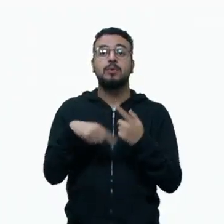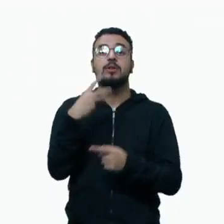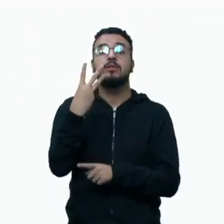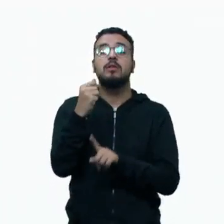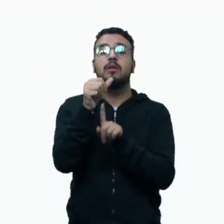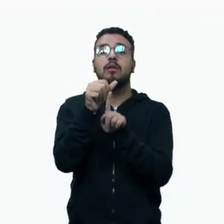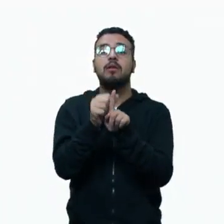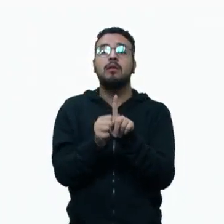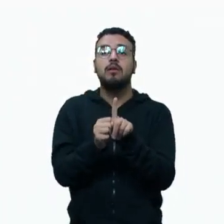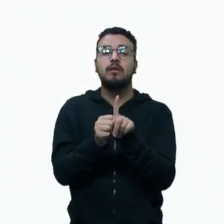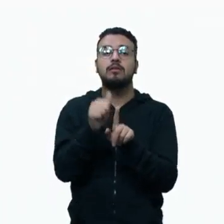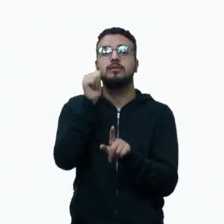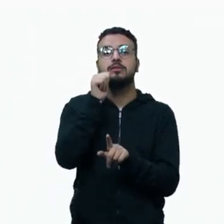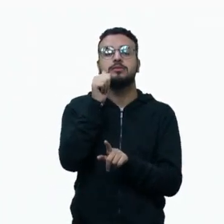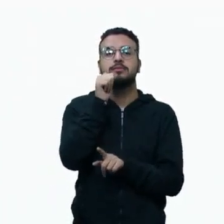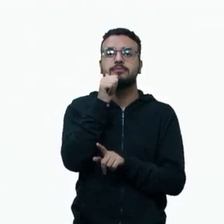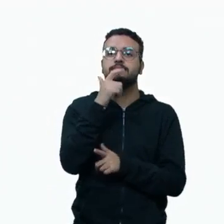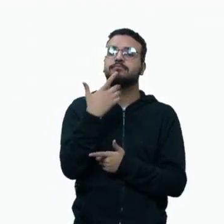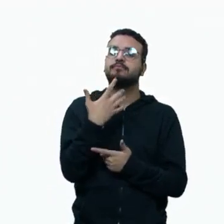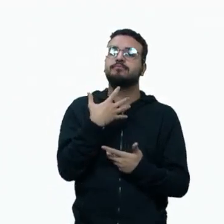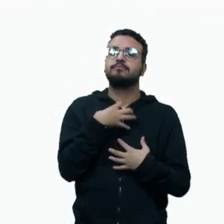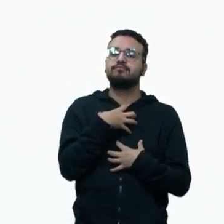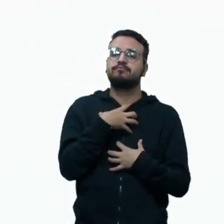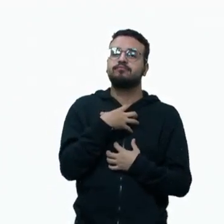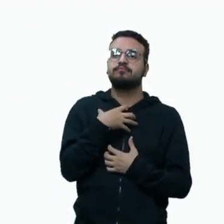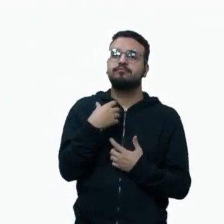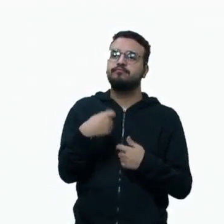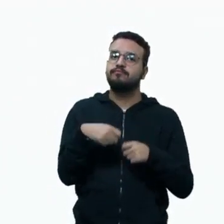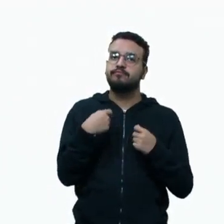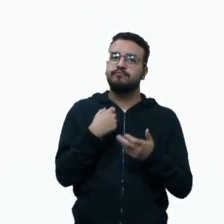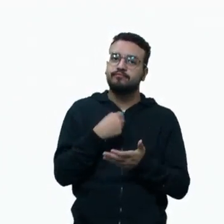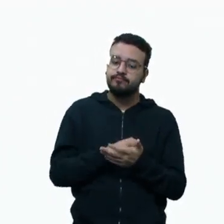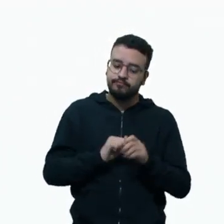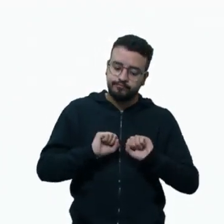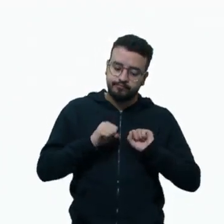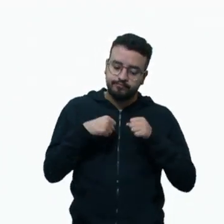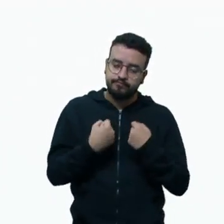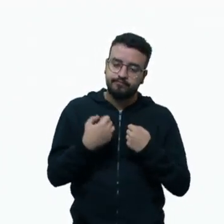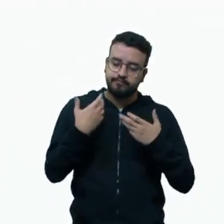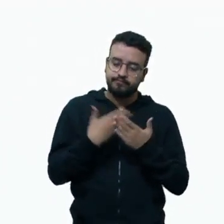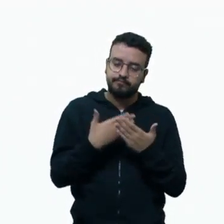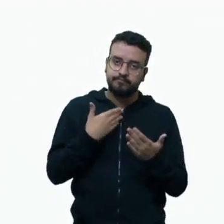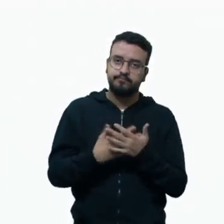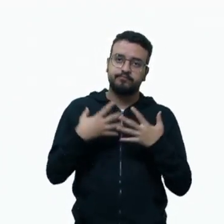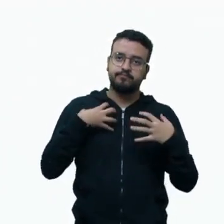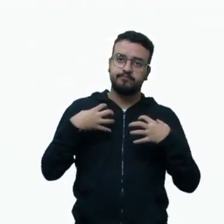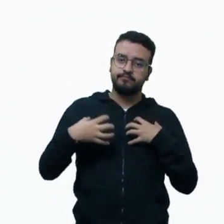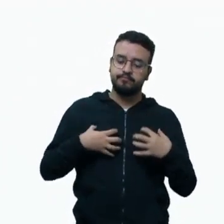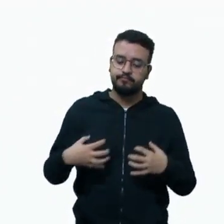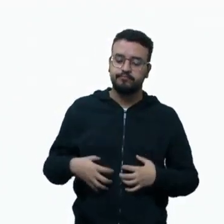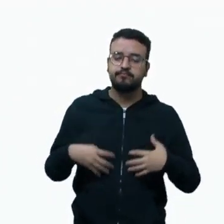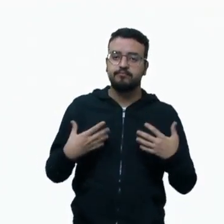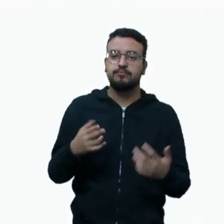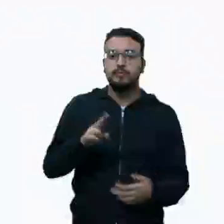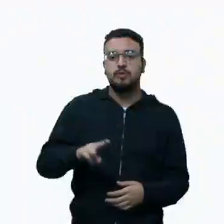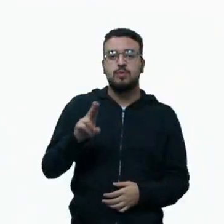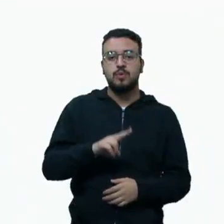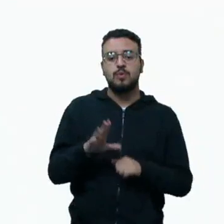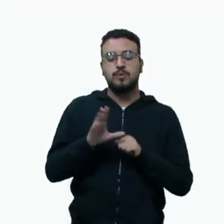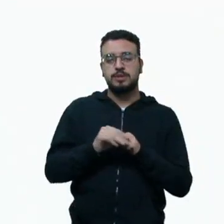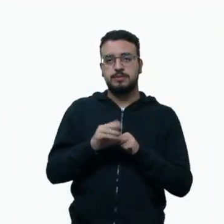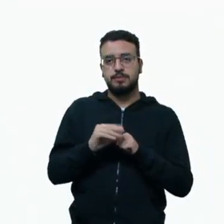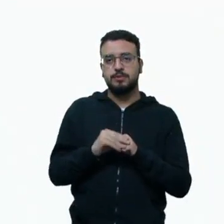atividades. No entanto, Joana necessita se dedicar aos estudos de anatomia para, assim, aplicar seus